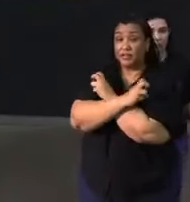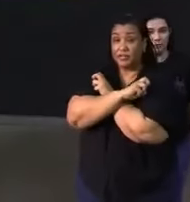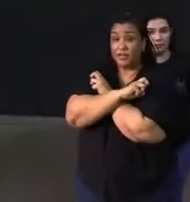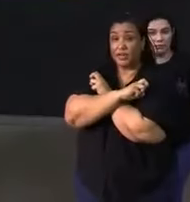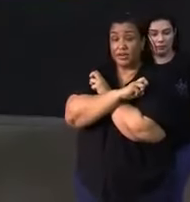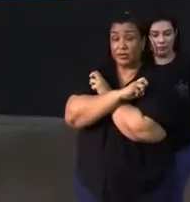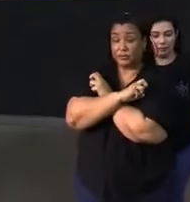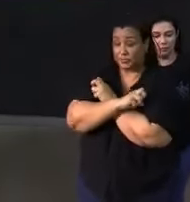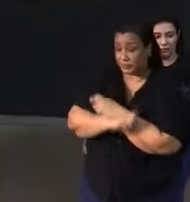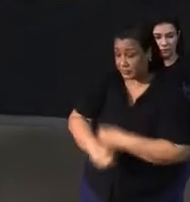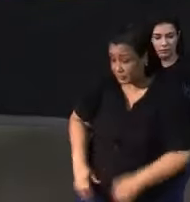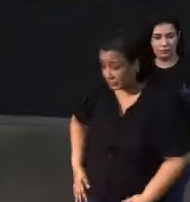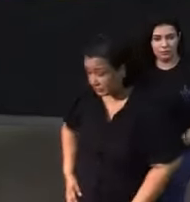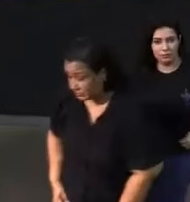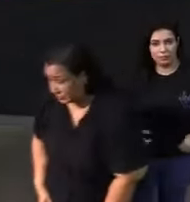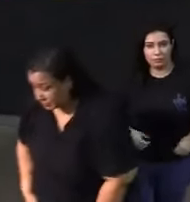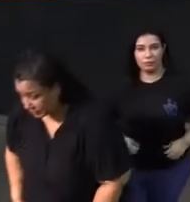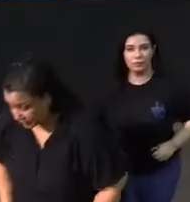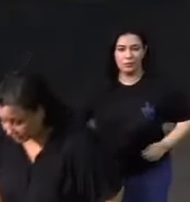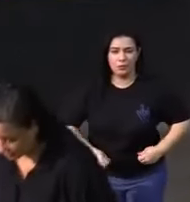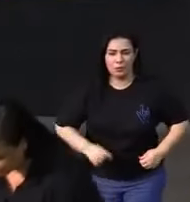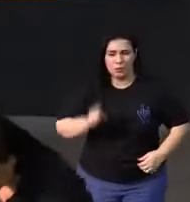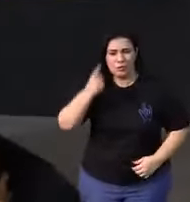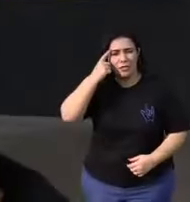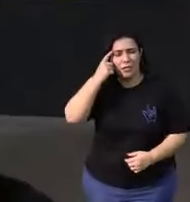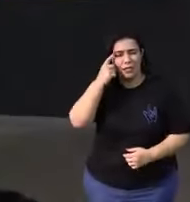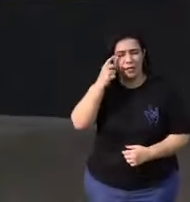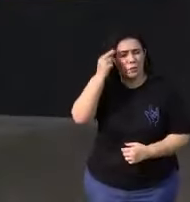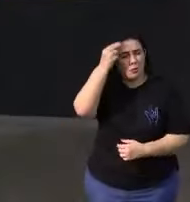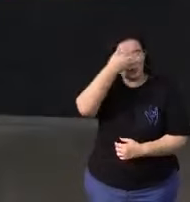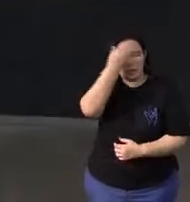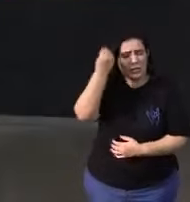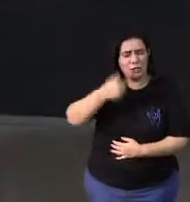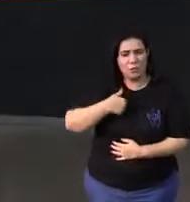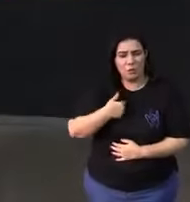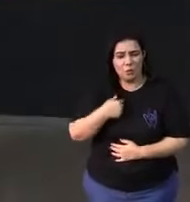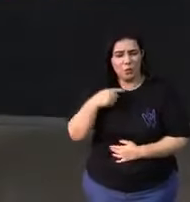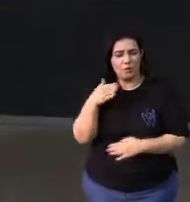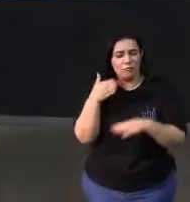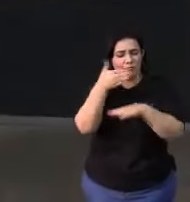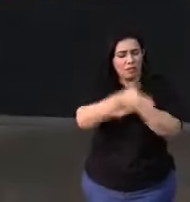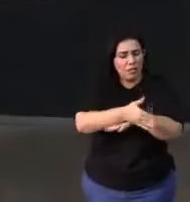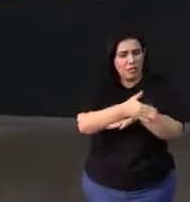esqueça de mim, quando você estiver lá, fala com o faraó a meu